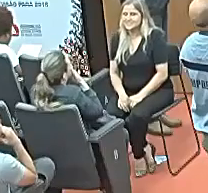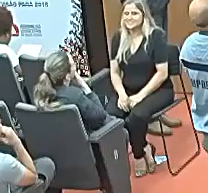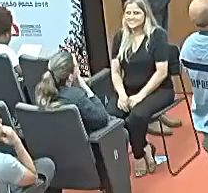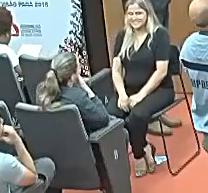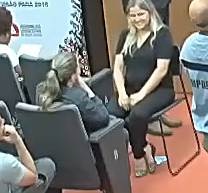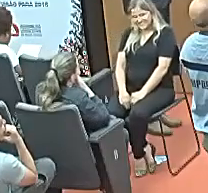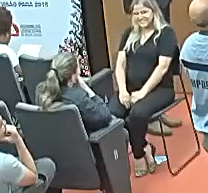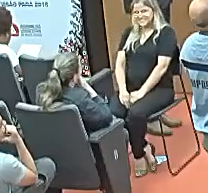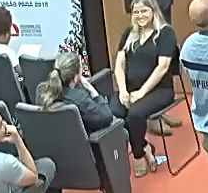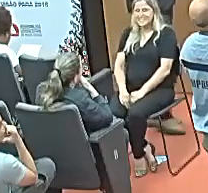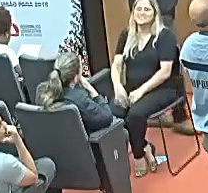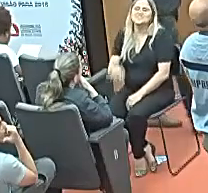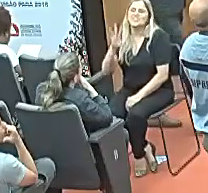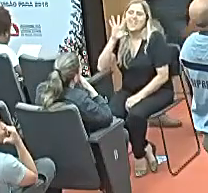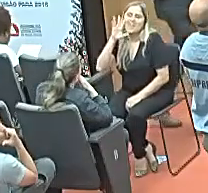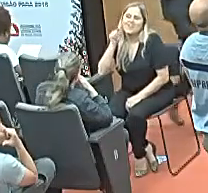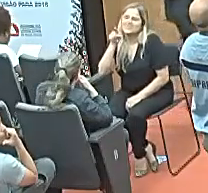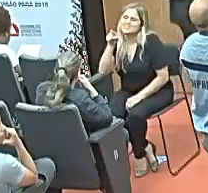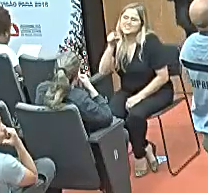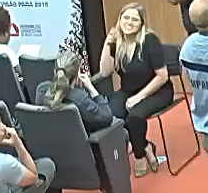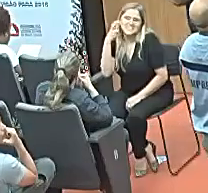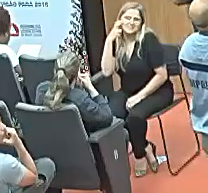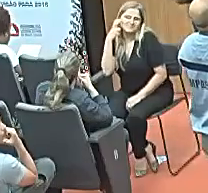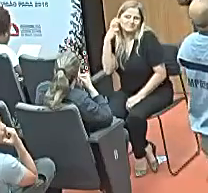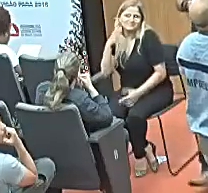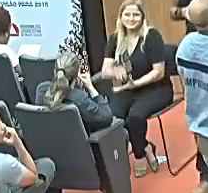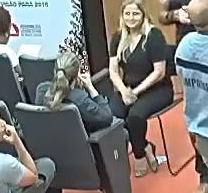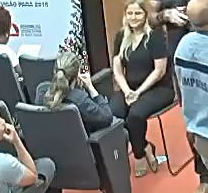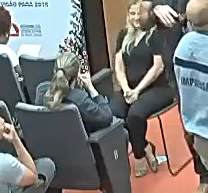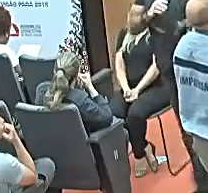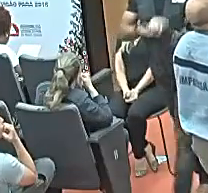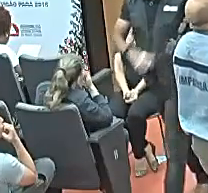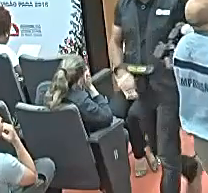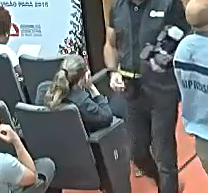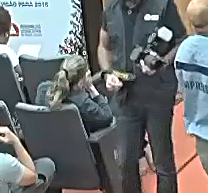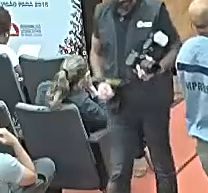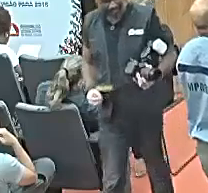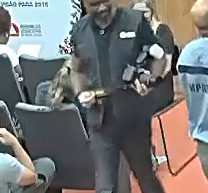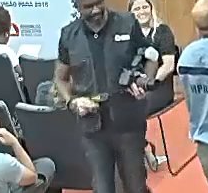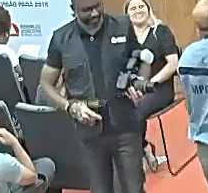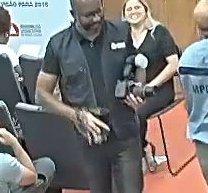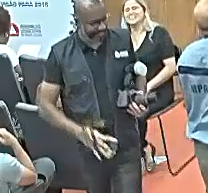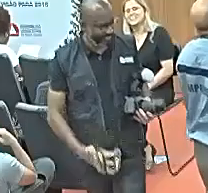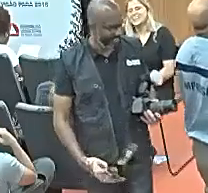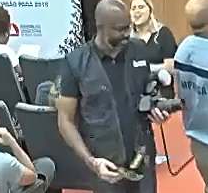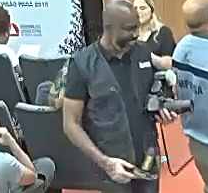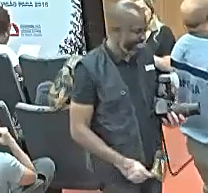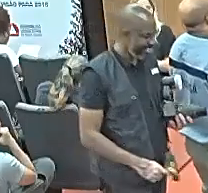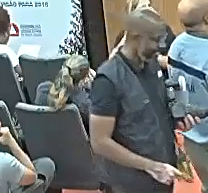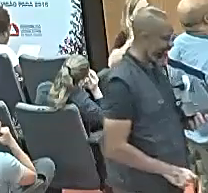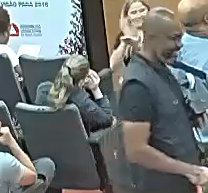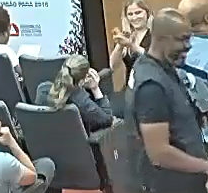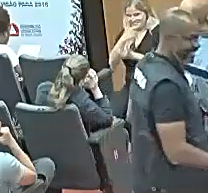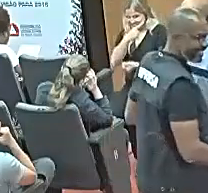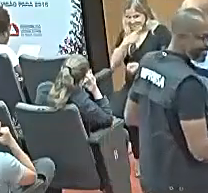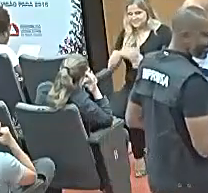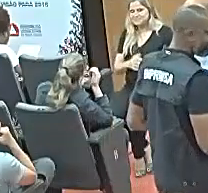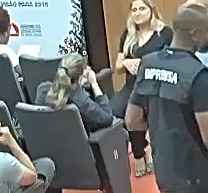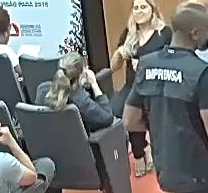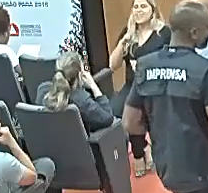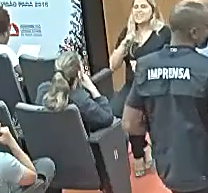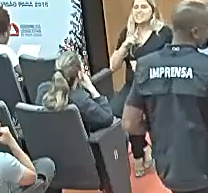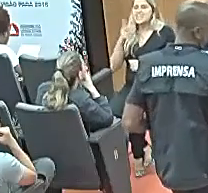mas a participação popular e aqui eu tenho é dois colegas chama de